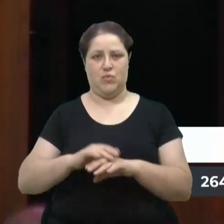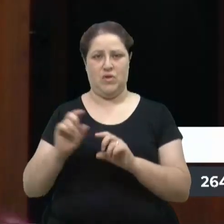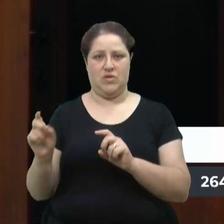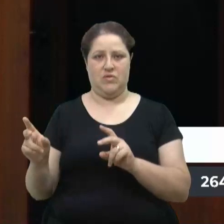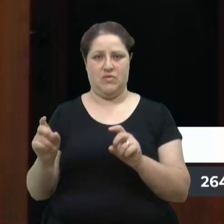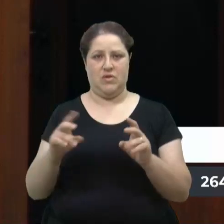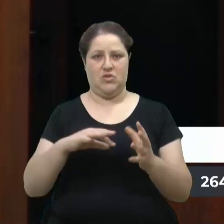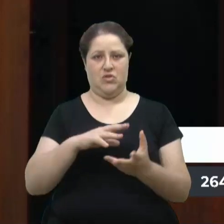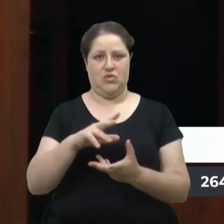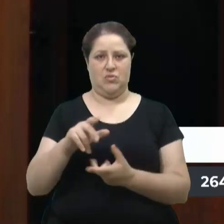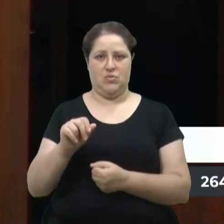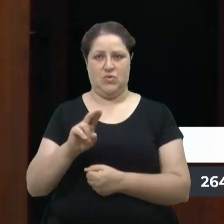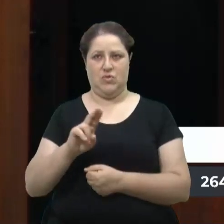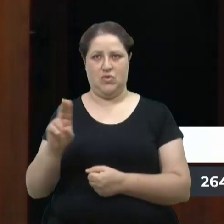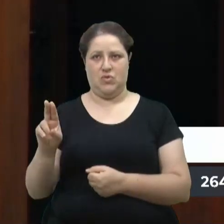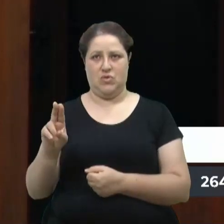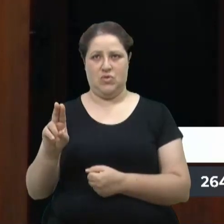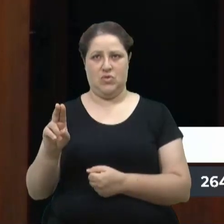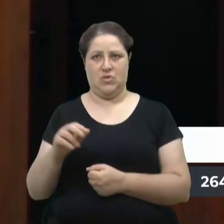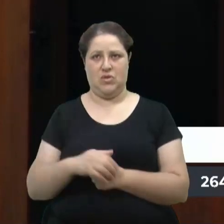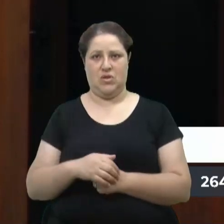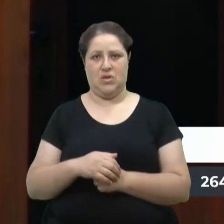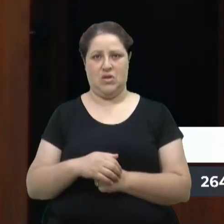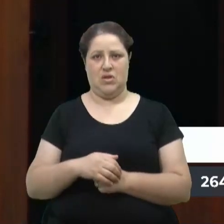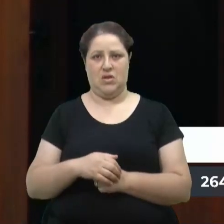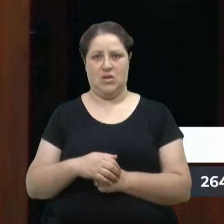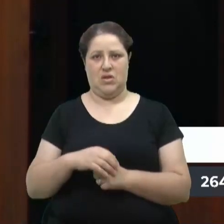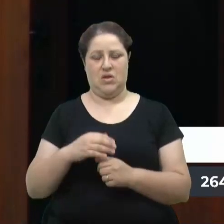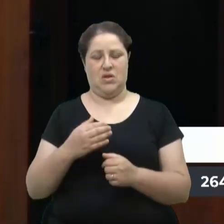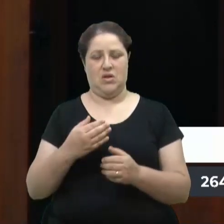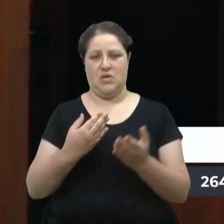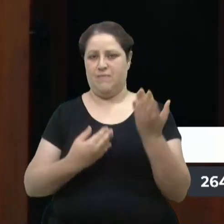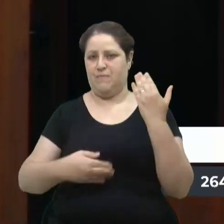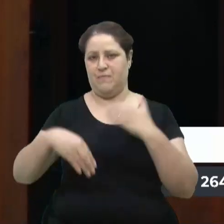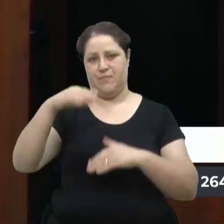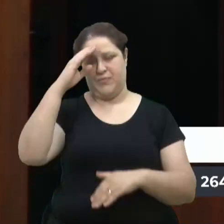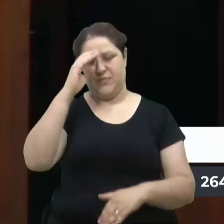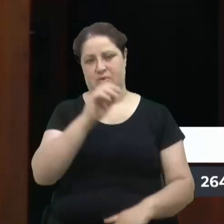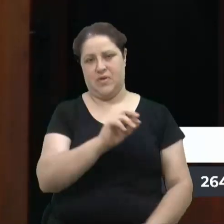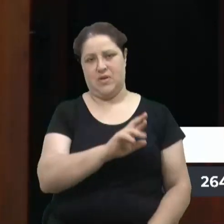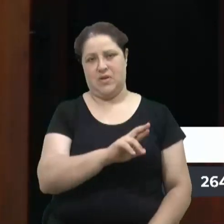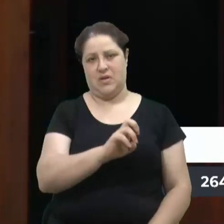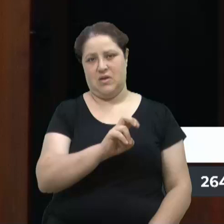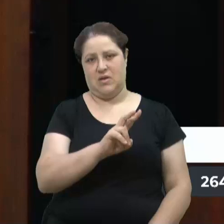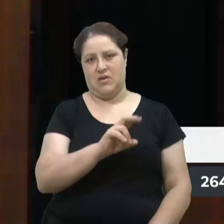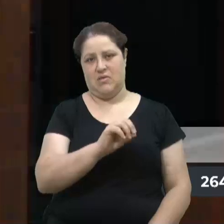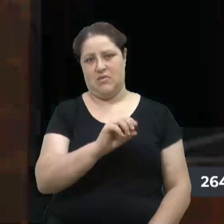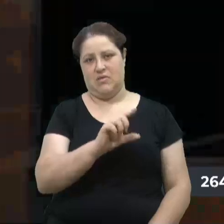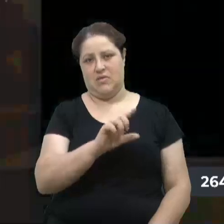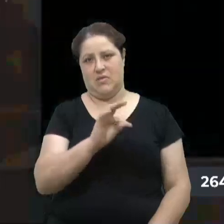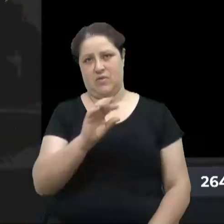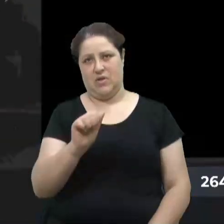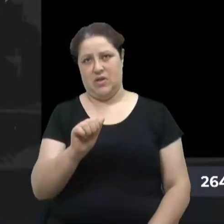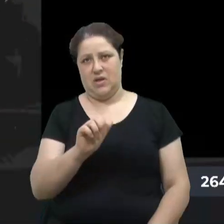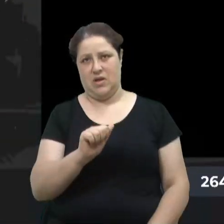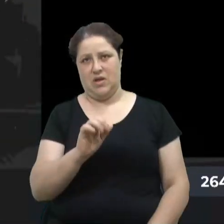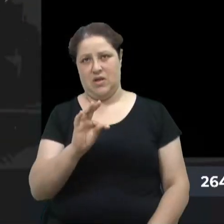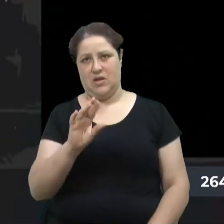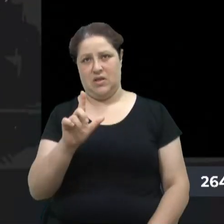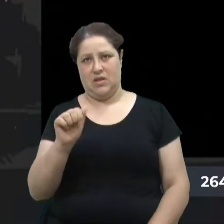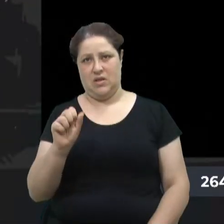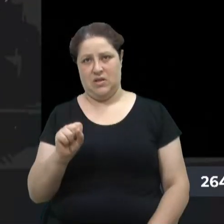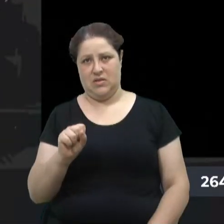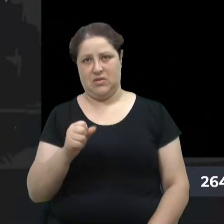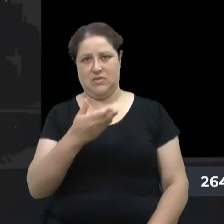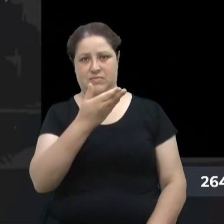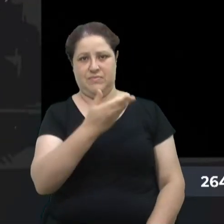mundo, chamada Revolta de Atlas. Atlas é aquele ser da mitologia que carrega o